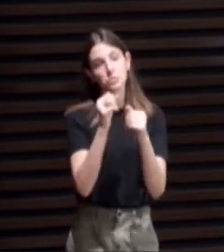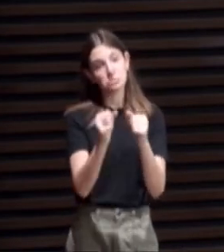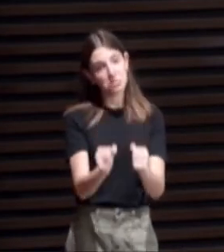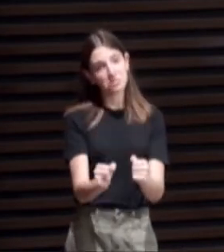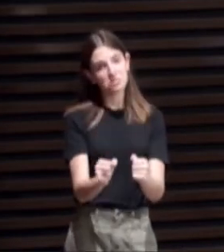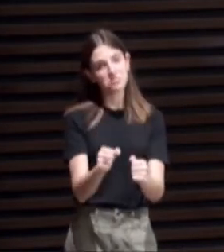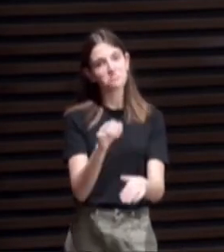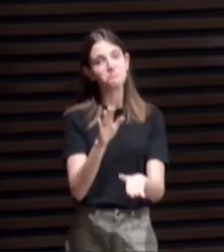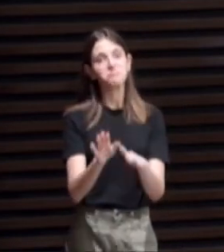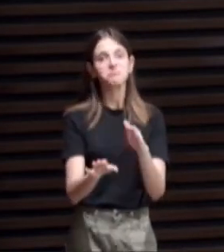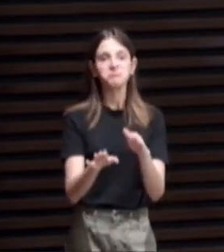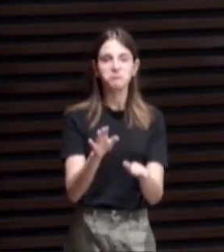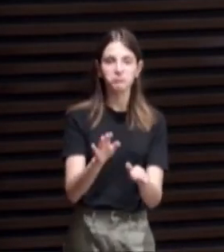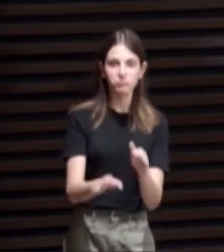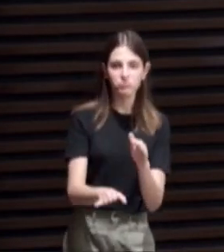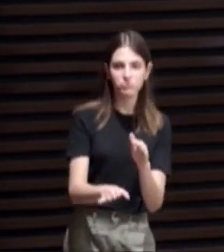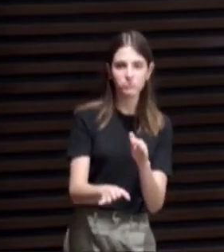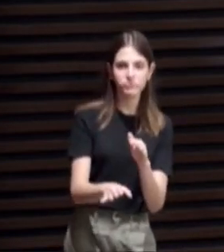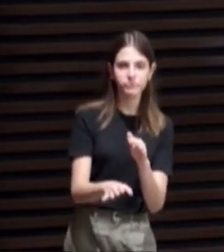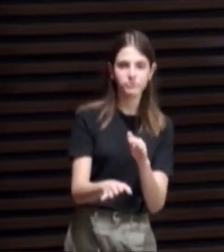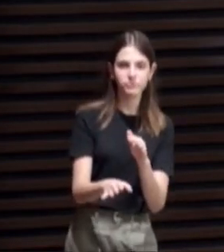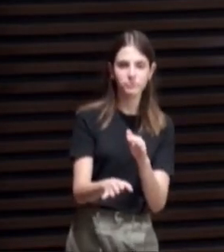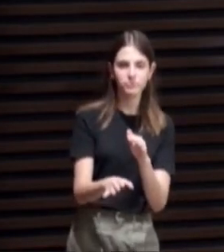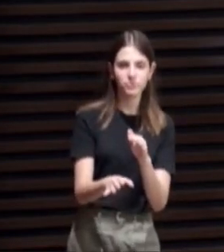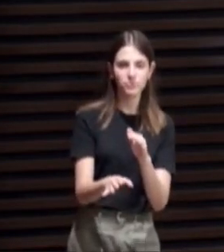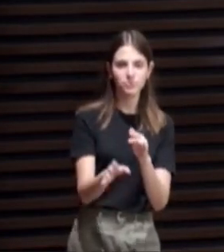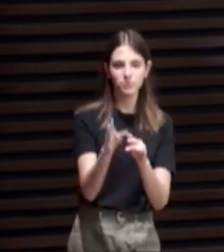talvez, discutir traços,